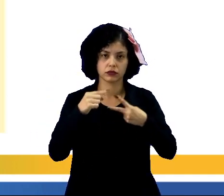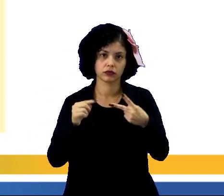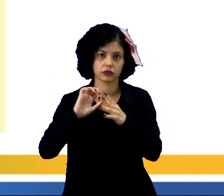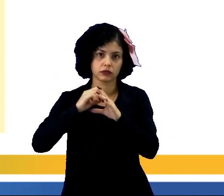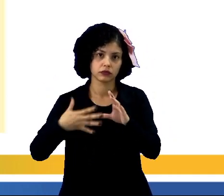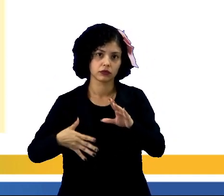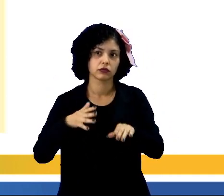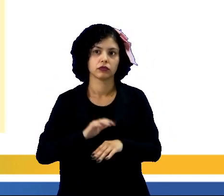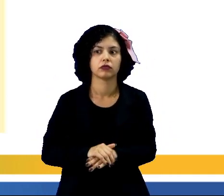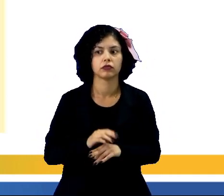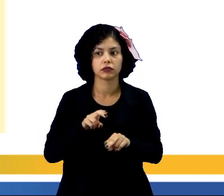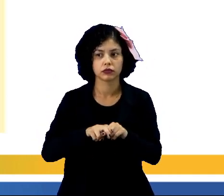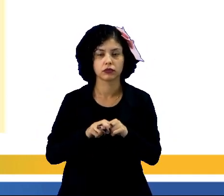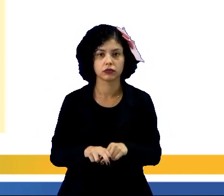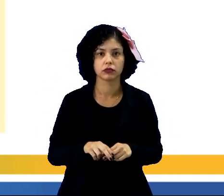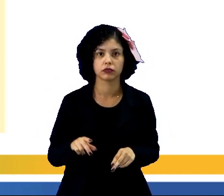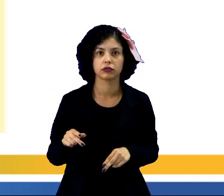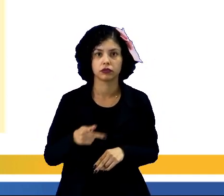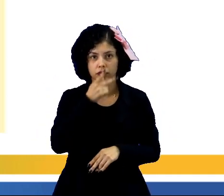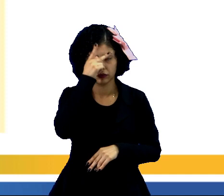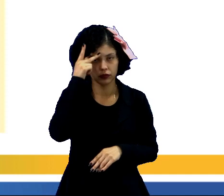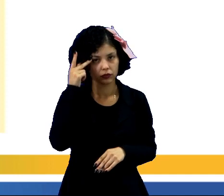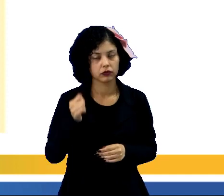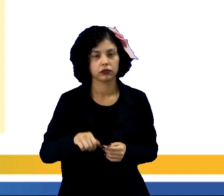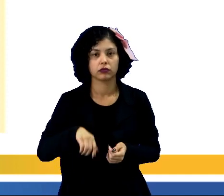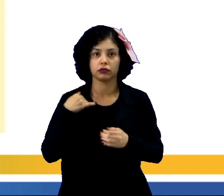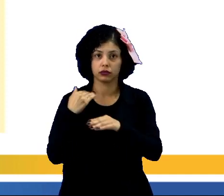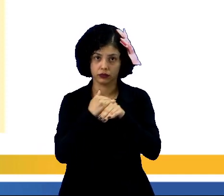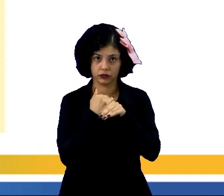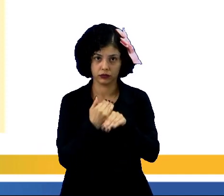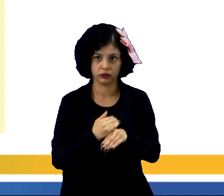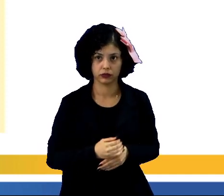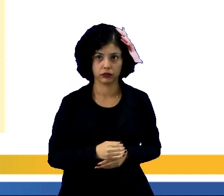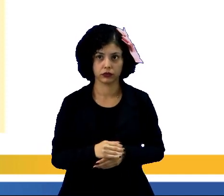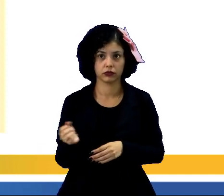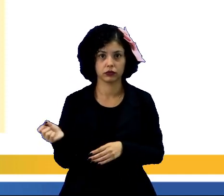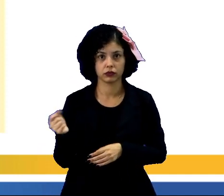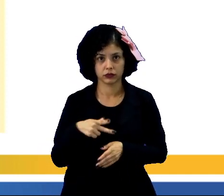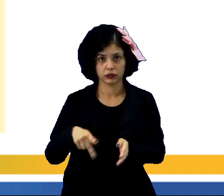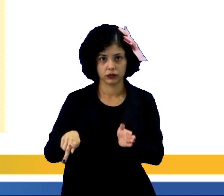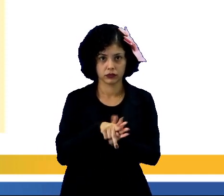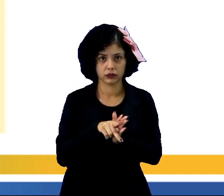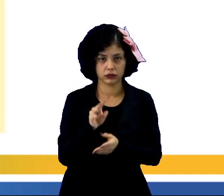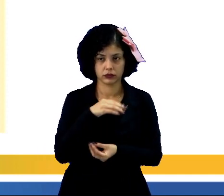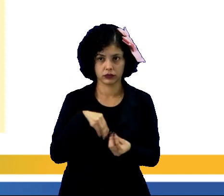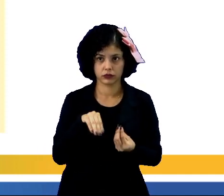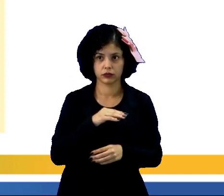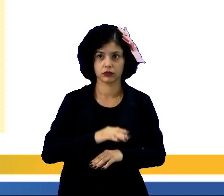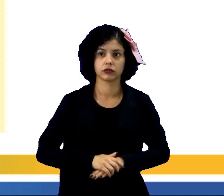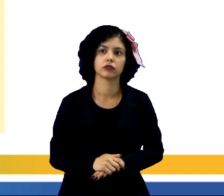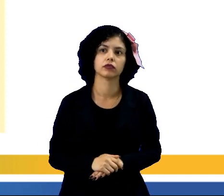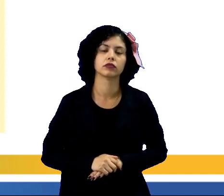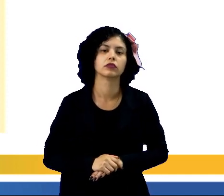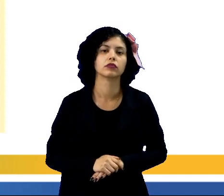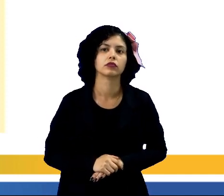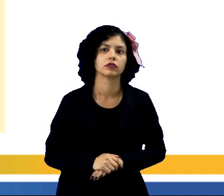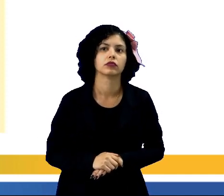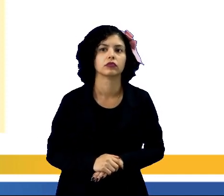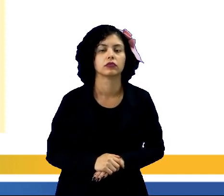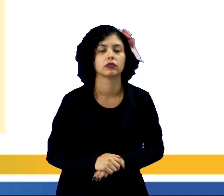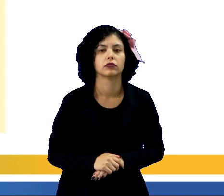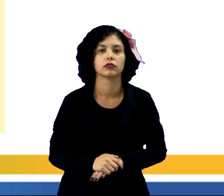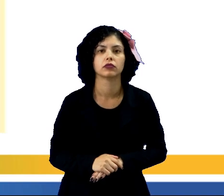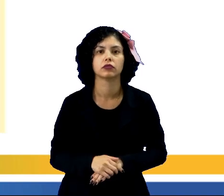informações da sua mãe. Por isso que você não vai ser uma cópia fidedigna de um nem de outro, você vai possuir características misturadas dos dois. Sendo